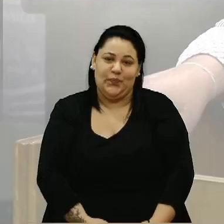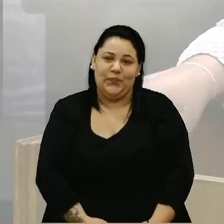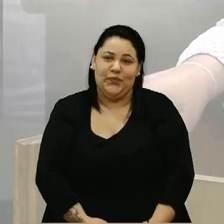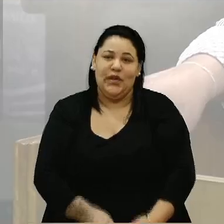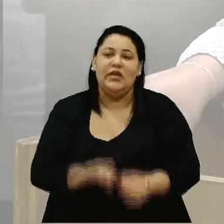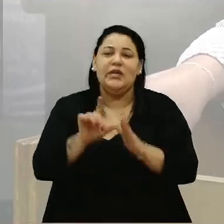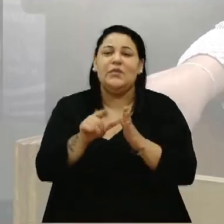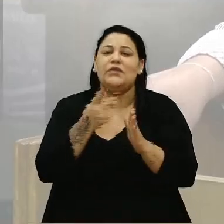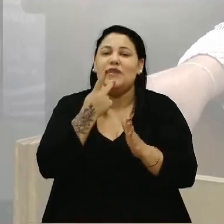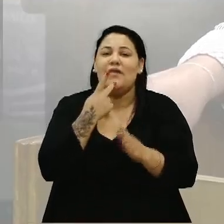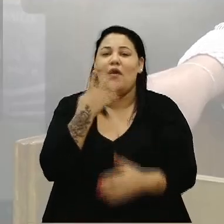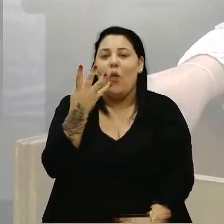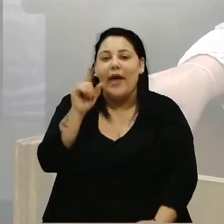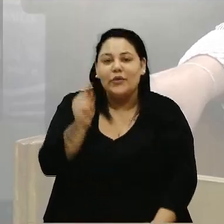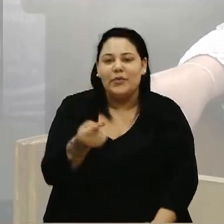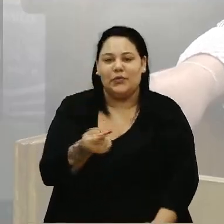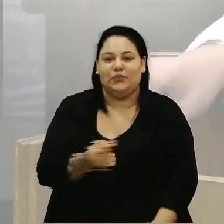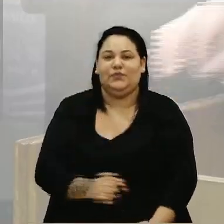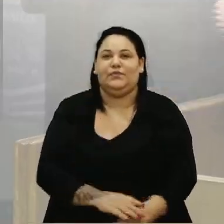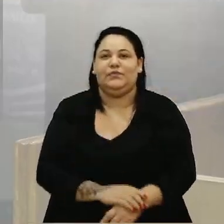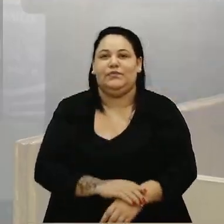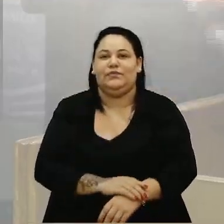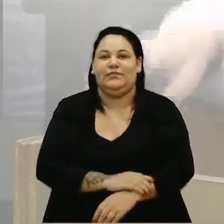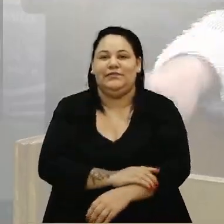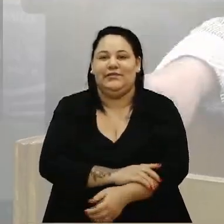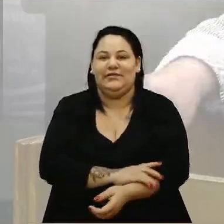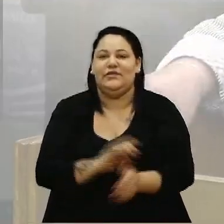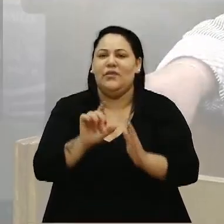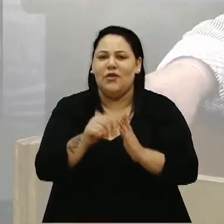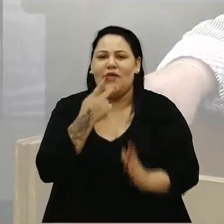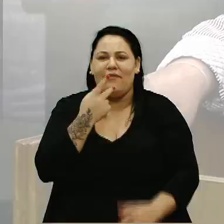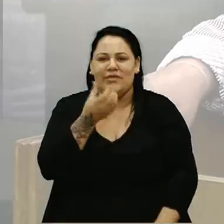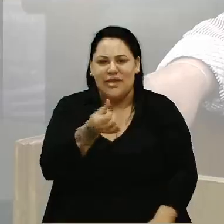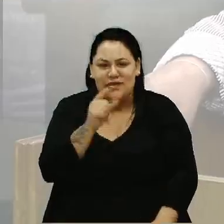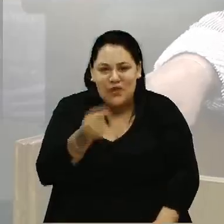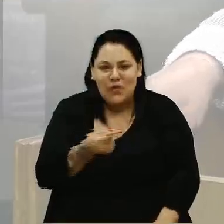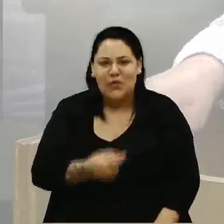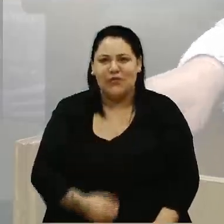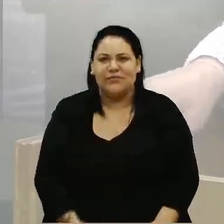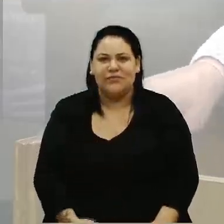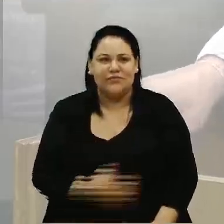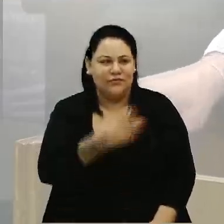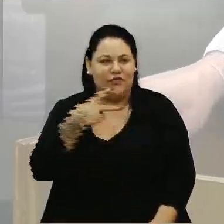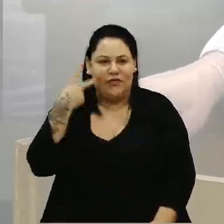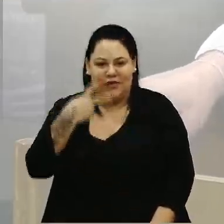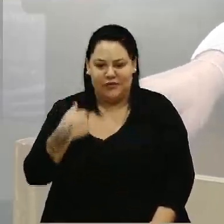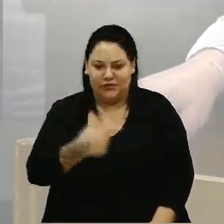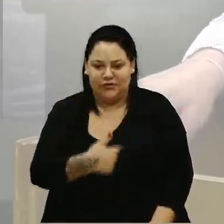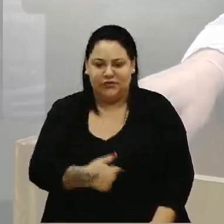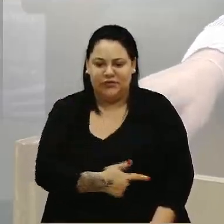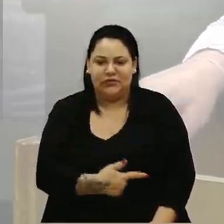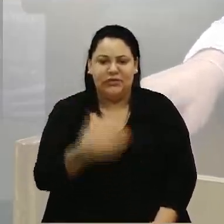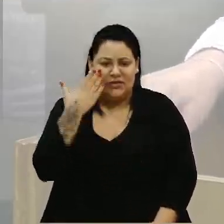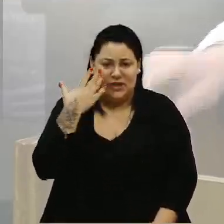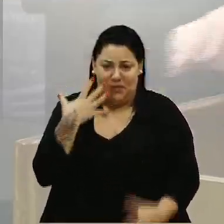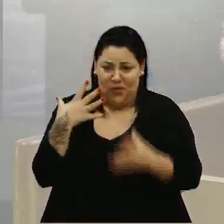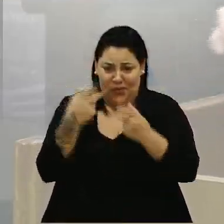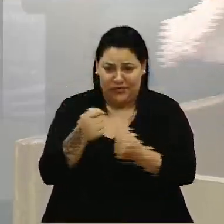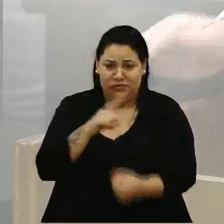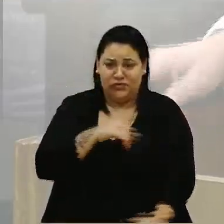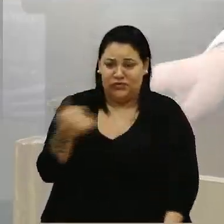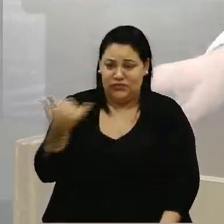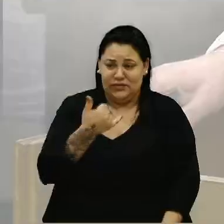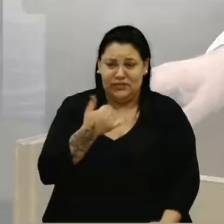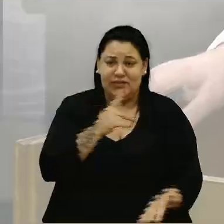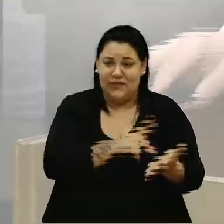Depois se falava em 4. Depois se falava em 6. Vereador Zanquim, sabe quando que eu tive a informação, se é